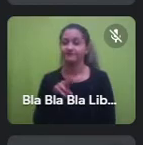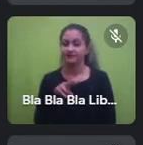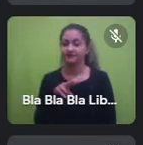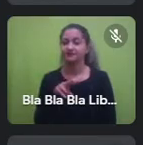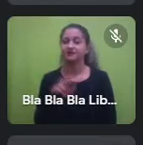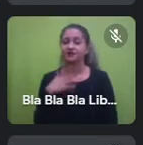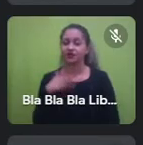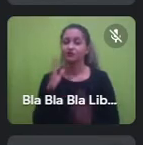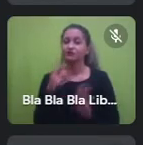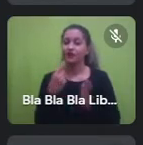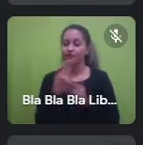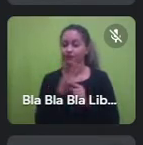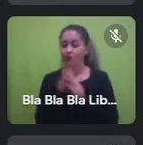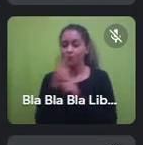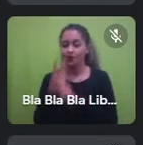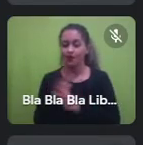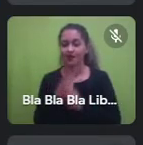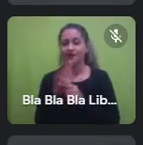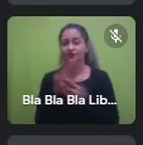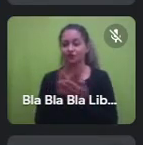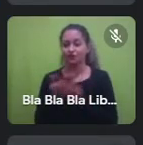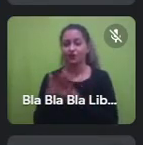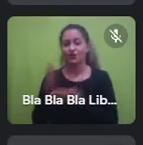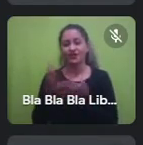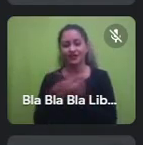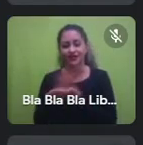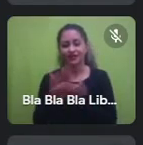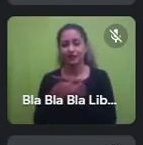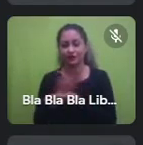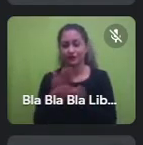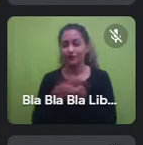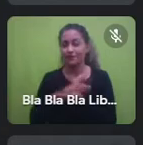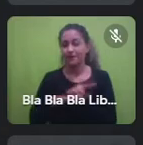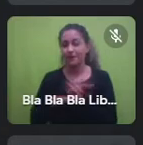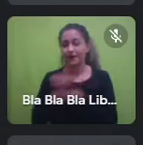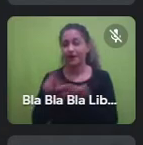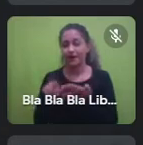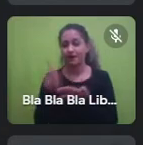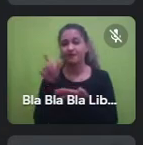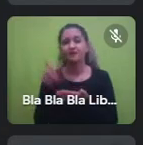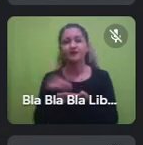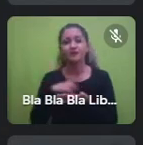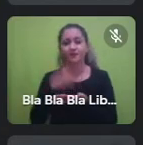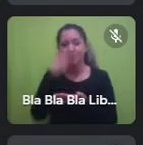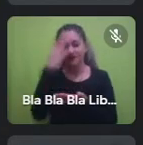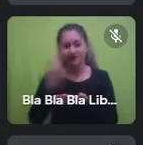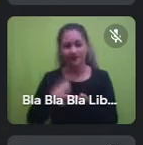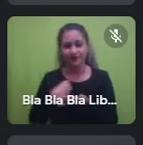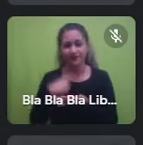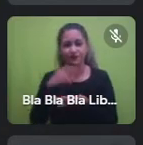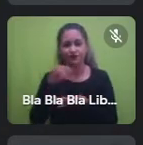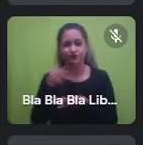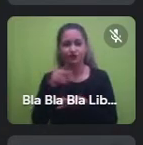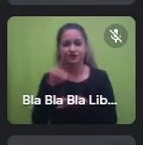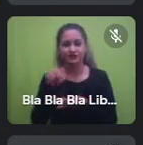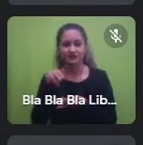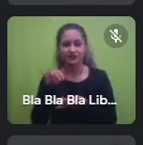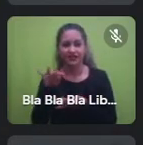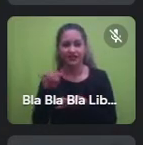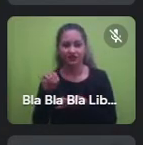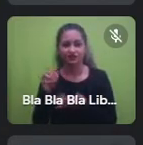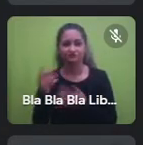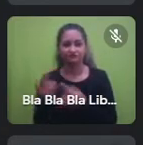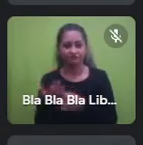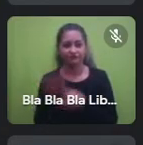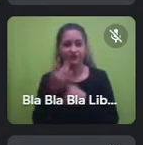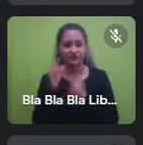eu já procurei na literatura, se a Rosineide ainda estiver aqui e puder nos ajudar, a gente ir em busca de uma coloração